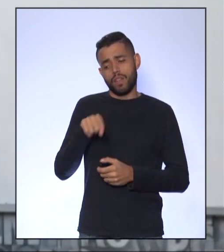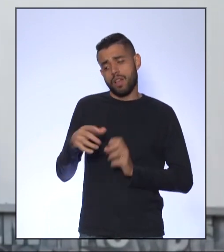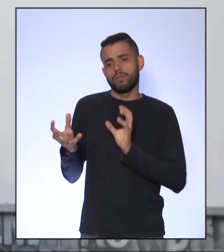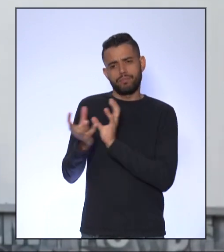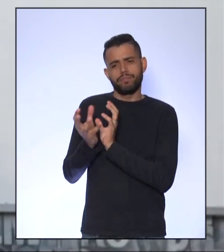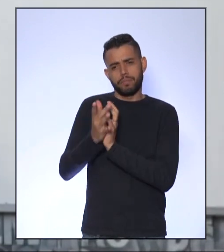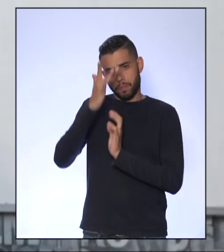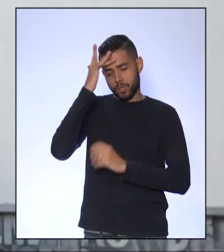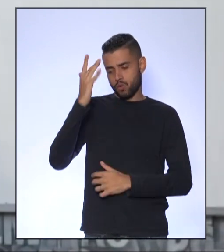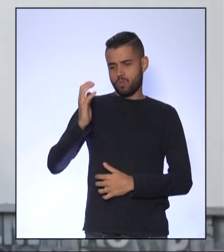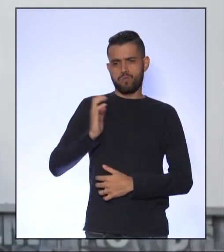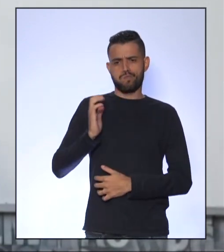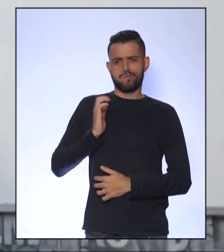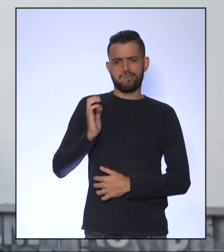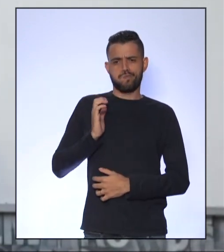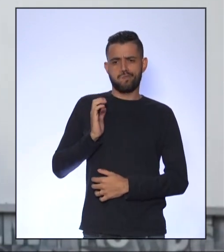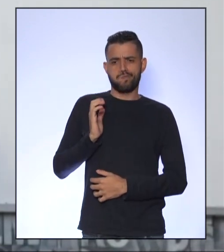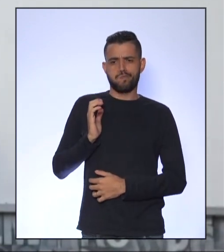burguesia